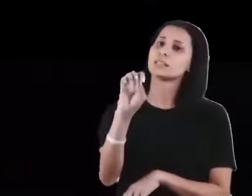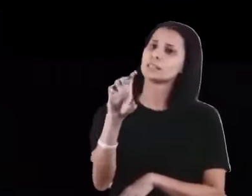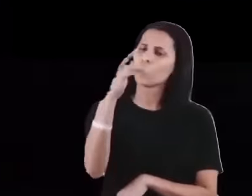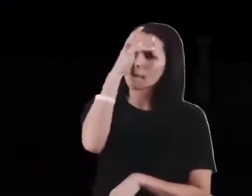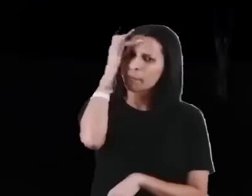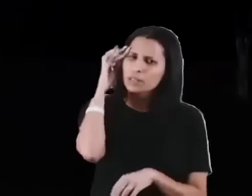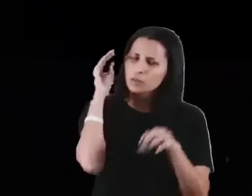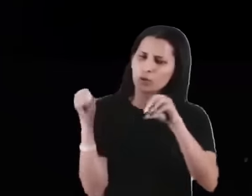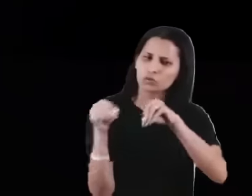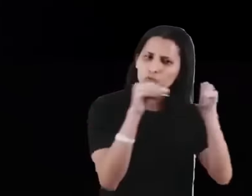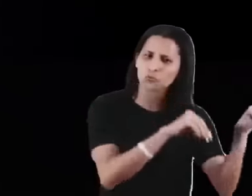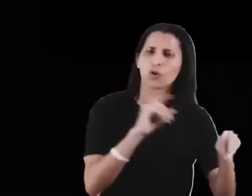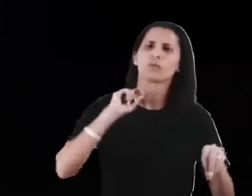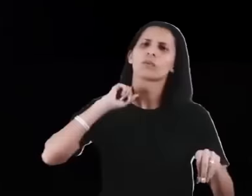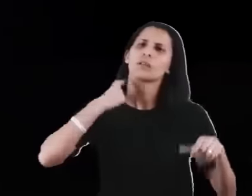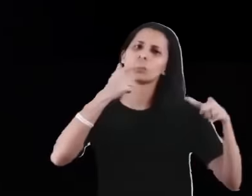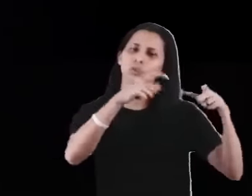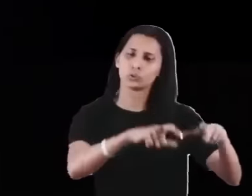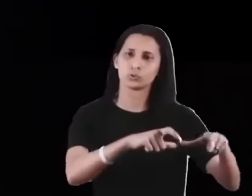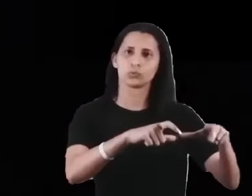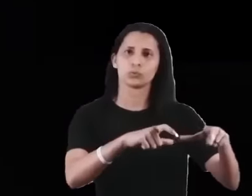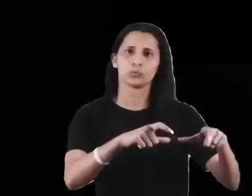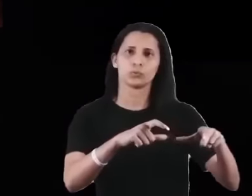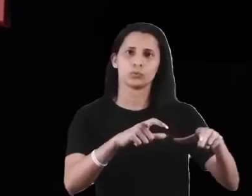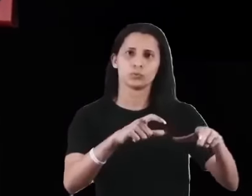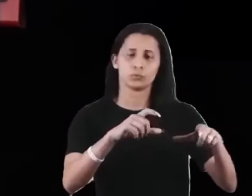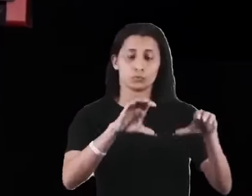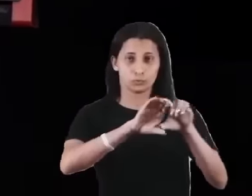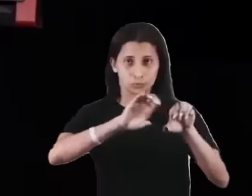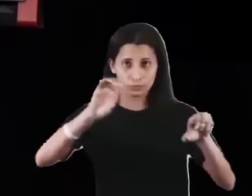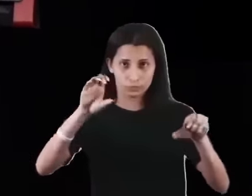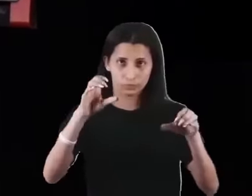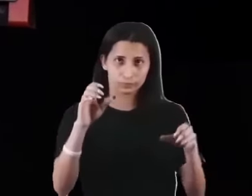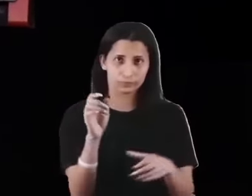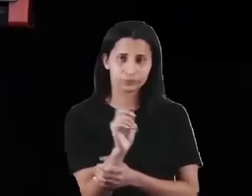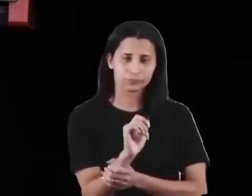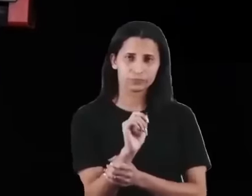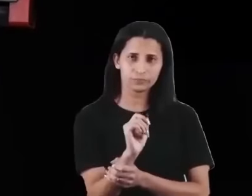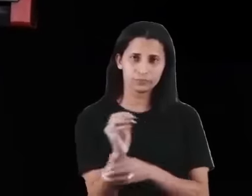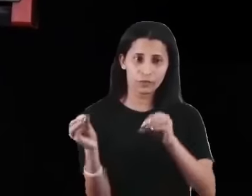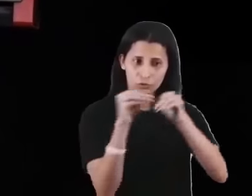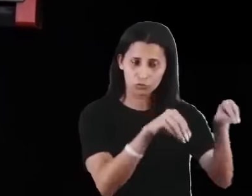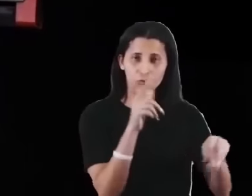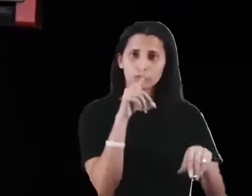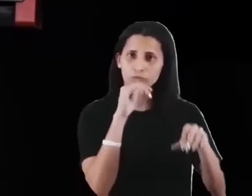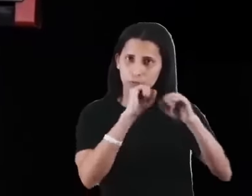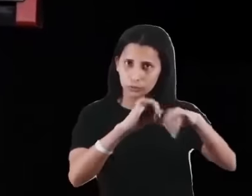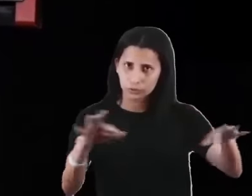joga um saco de lixo uma garrafa PET no rio o que é que o rio faz a